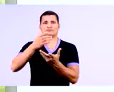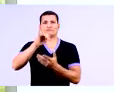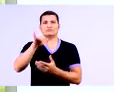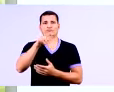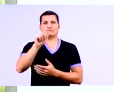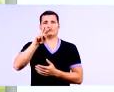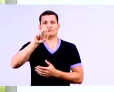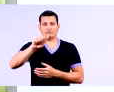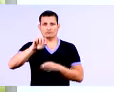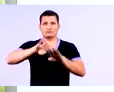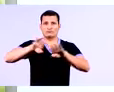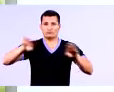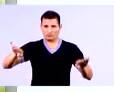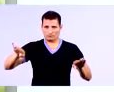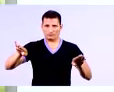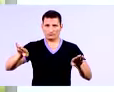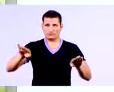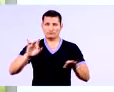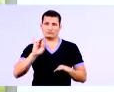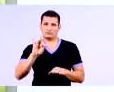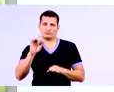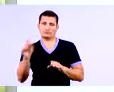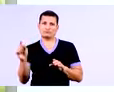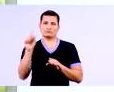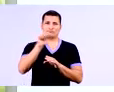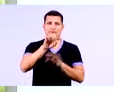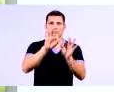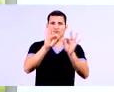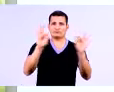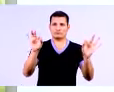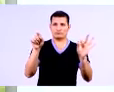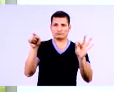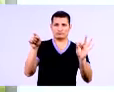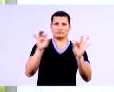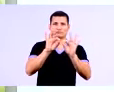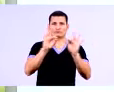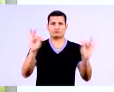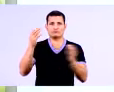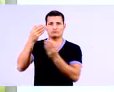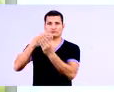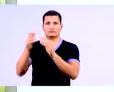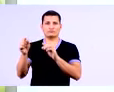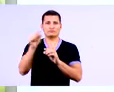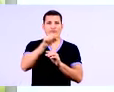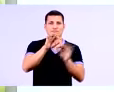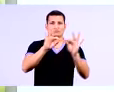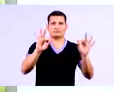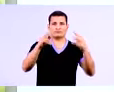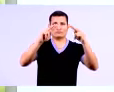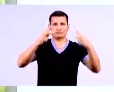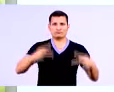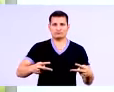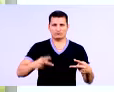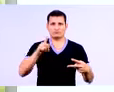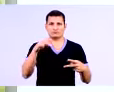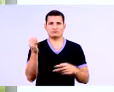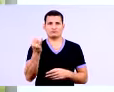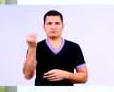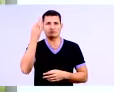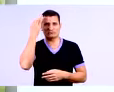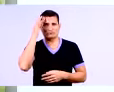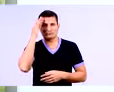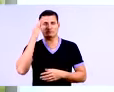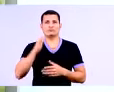separado e só declaro, referencio esse arquivo dentro da minha página. É muito importante